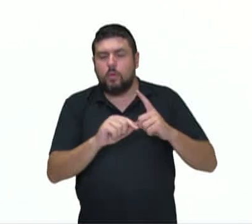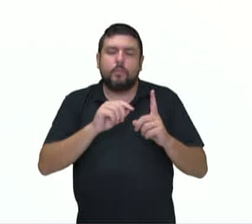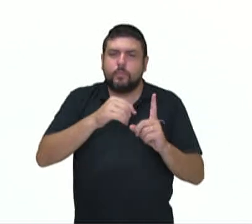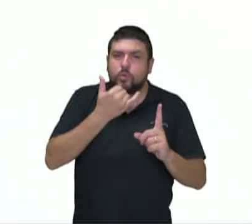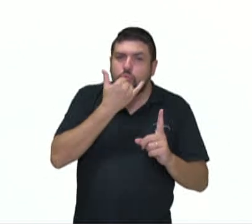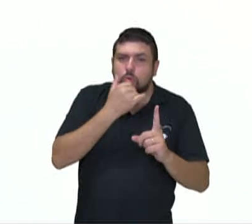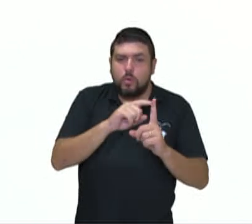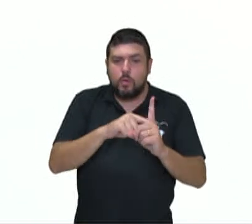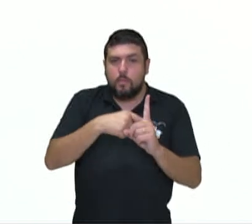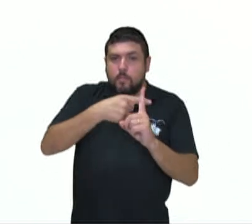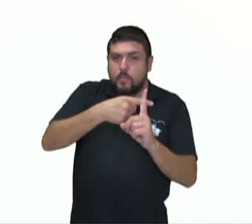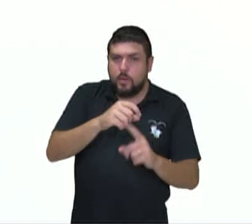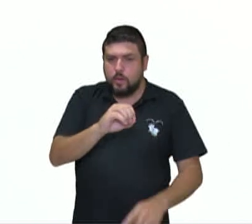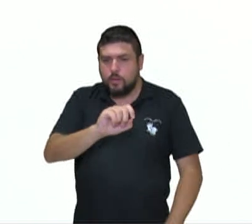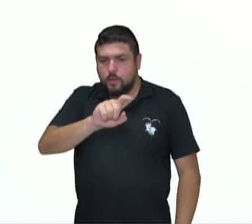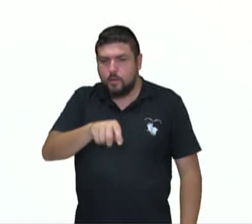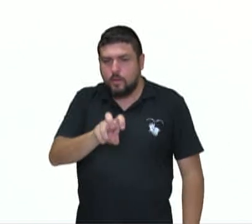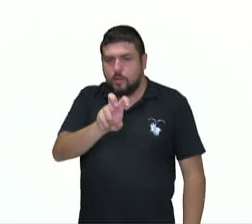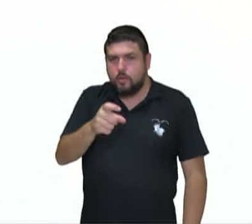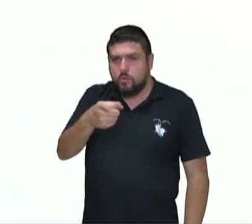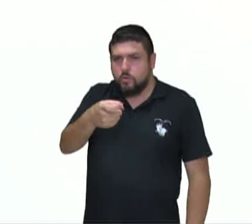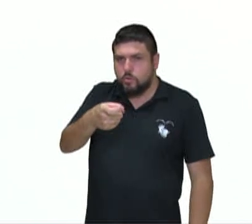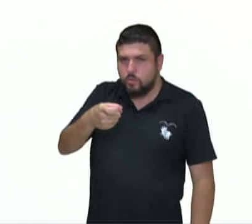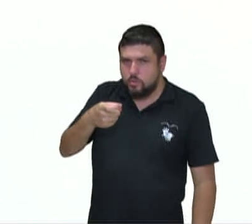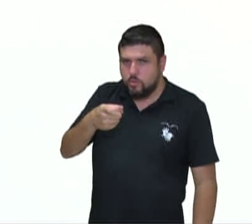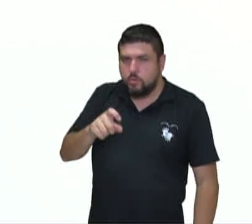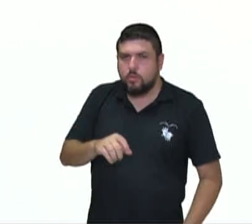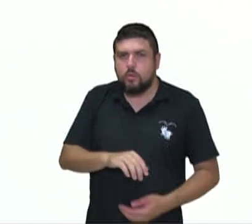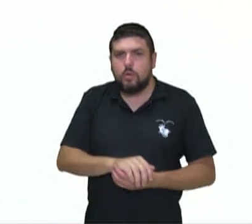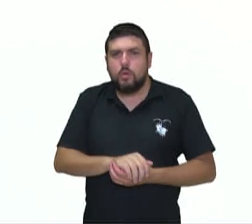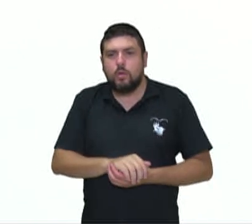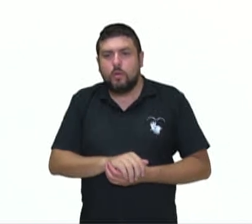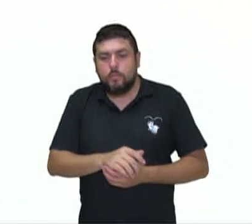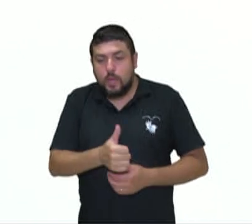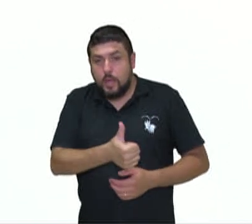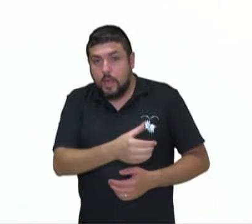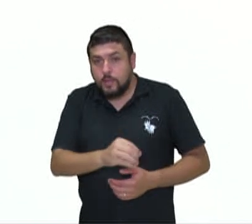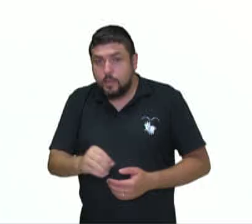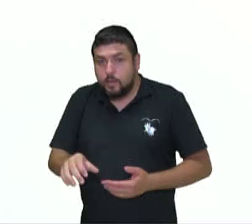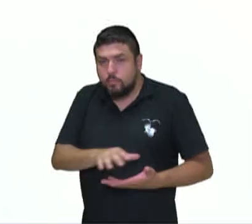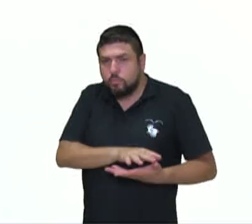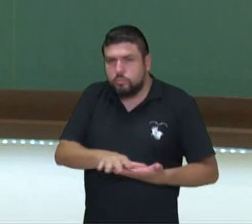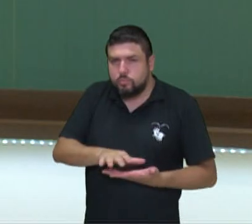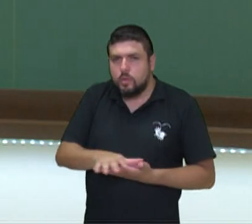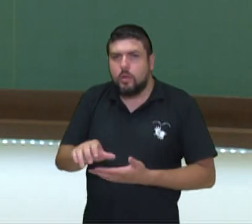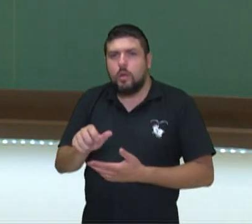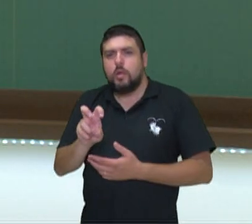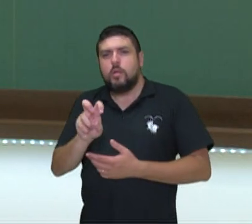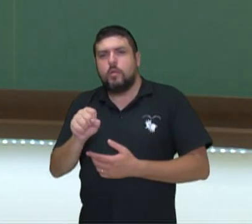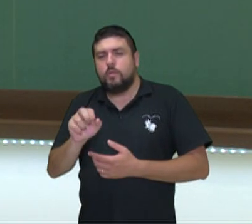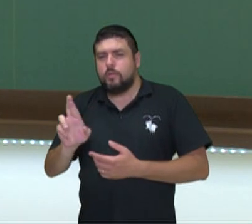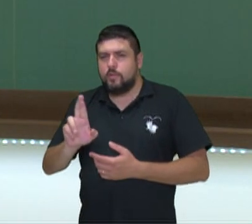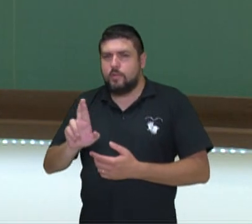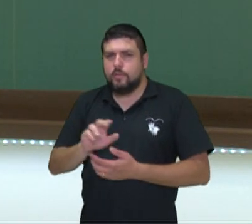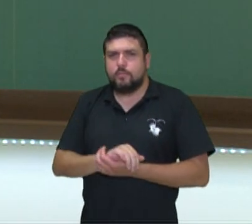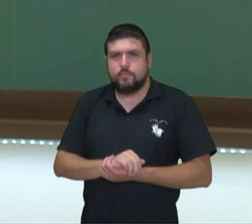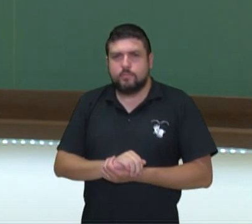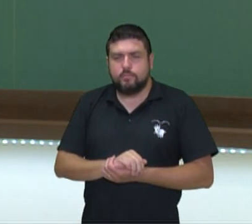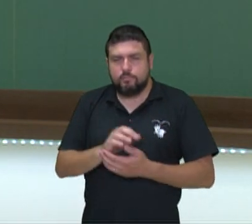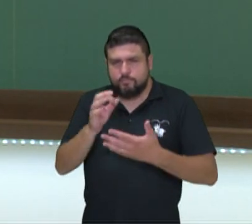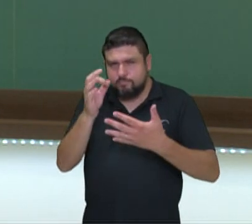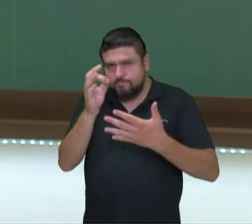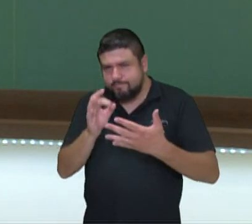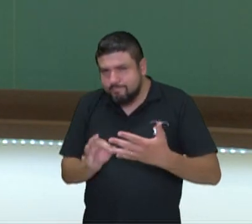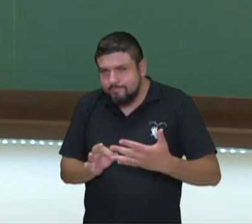0,5x e o custo para a produção de 100 peças, R$ 58,00. Tá bom? Ficou certinho com o teu aí? Se